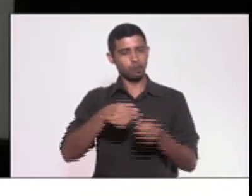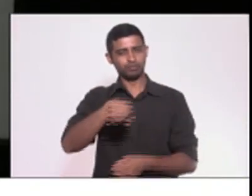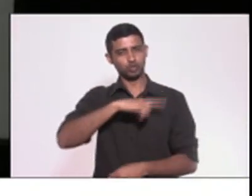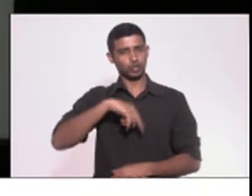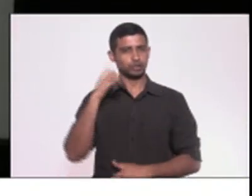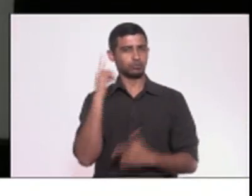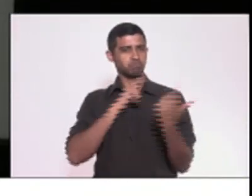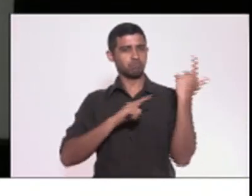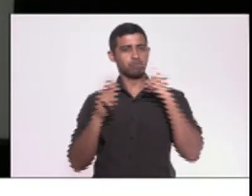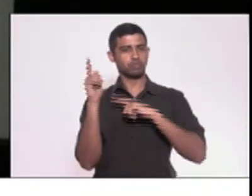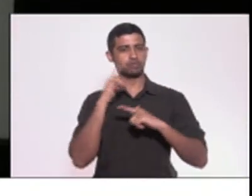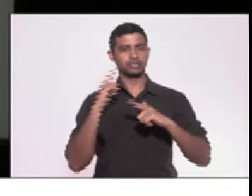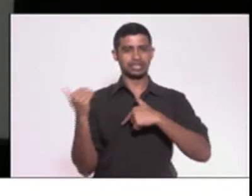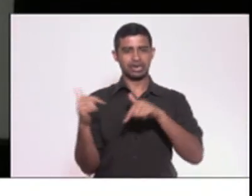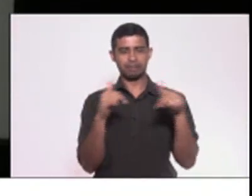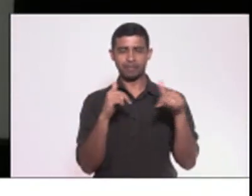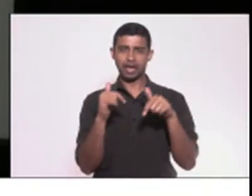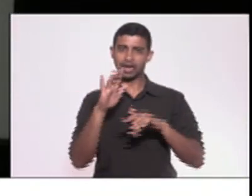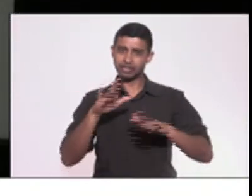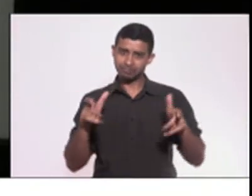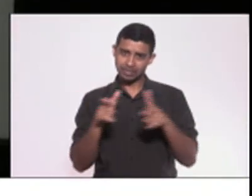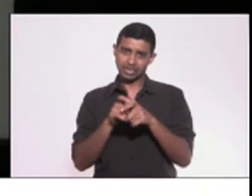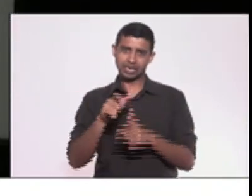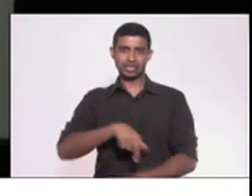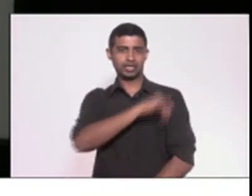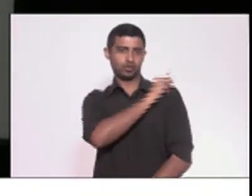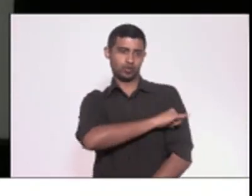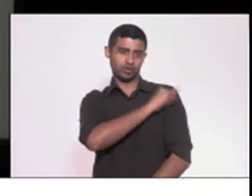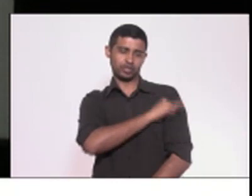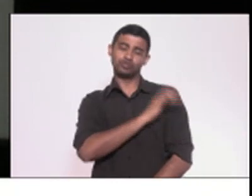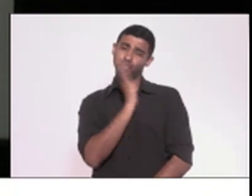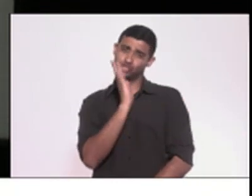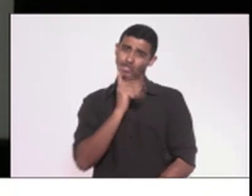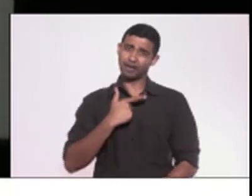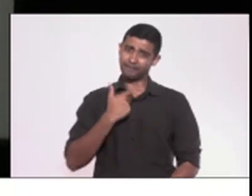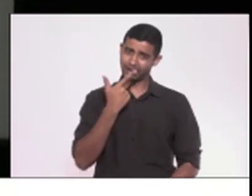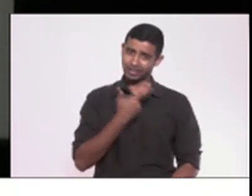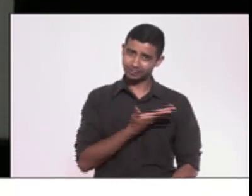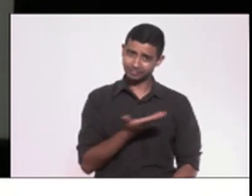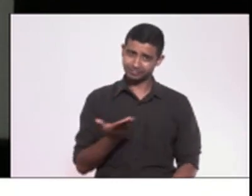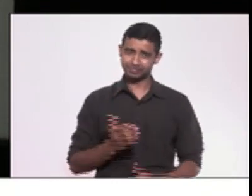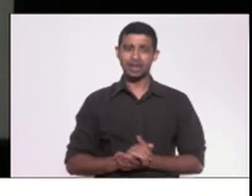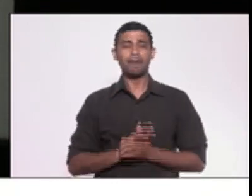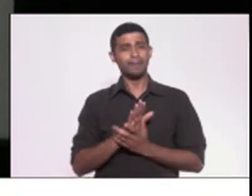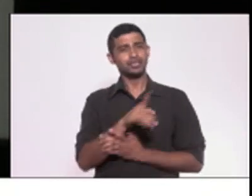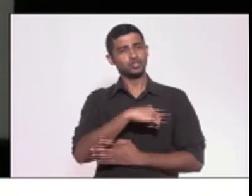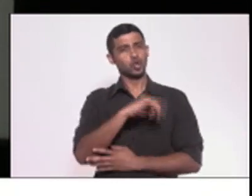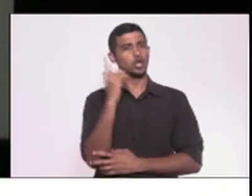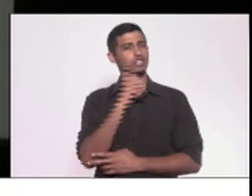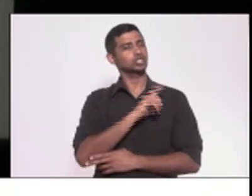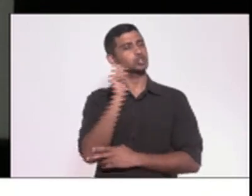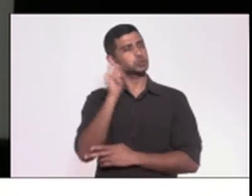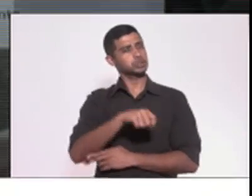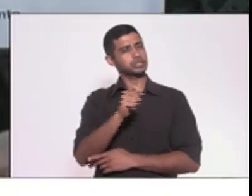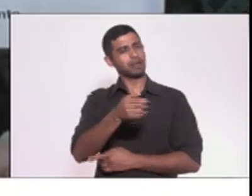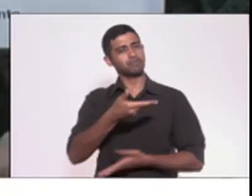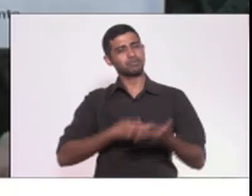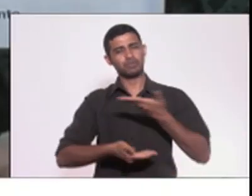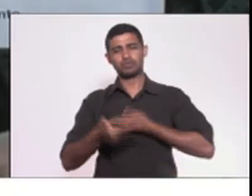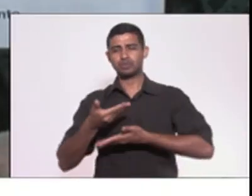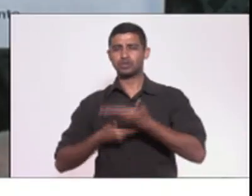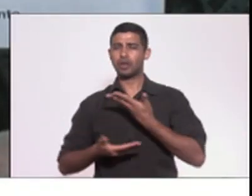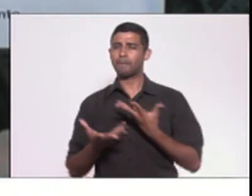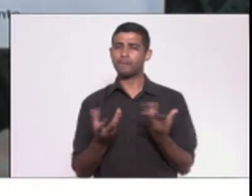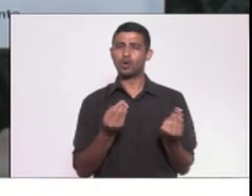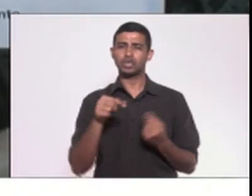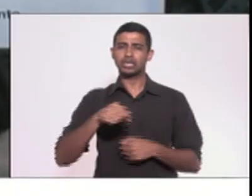potencial, mesmo pequeno, no Estado do Rio de Janeiro, como a gente já, na verdade, já contribuiu bastante durante o ano de